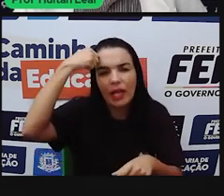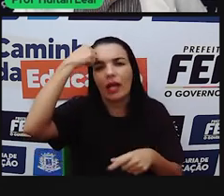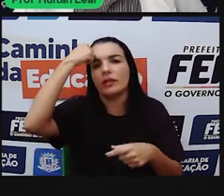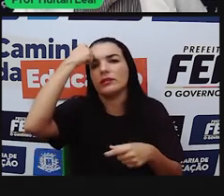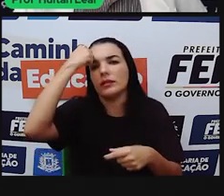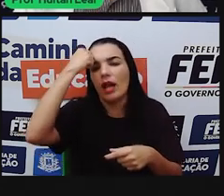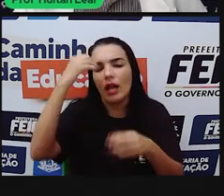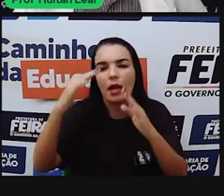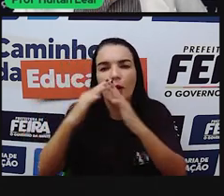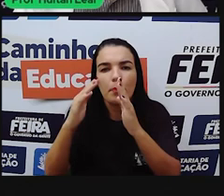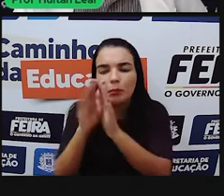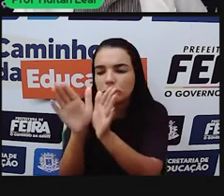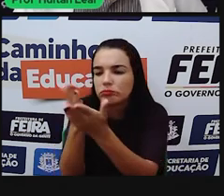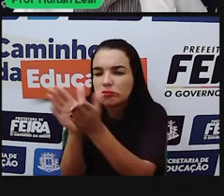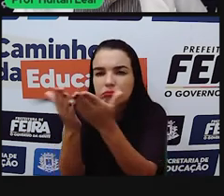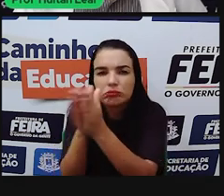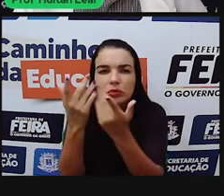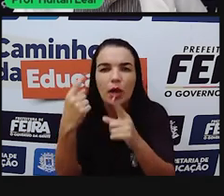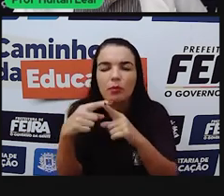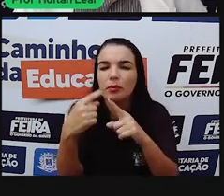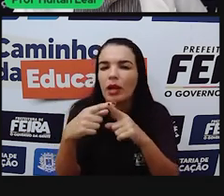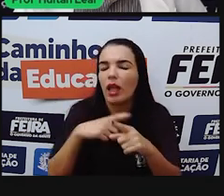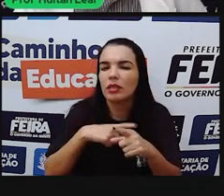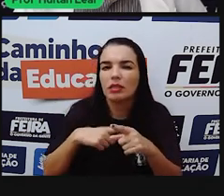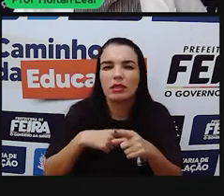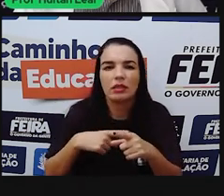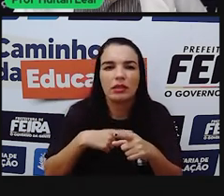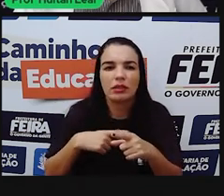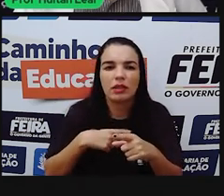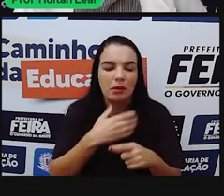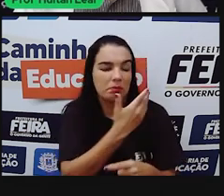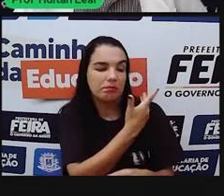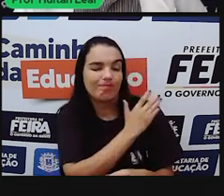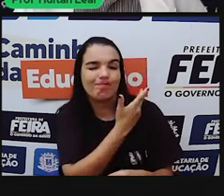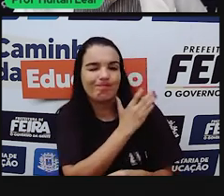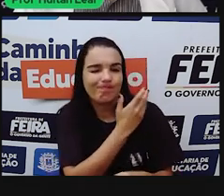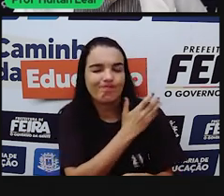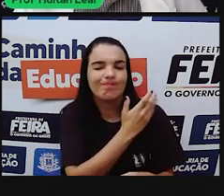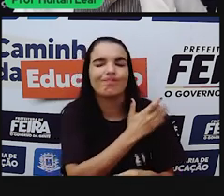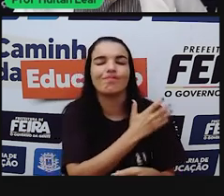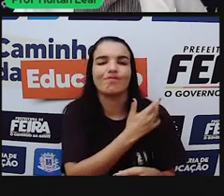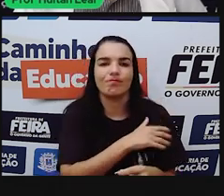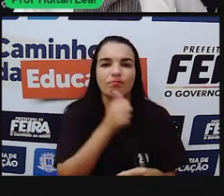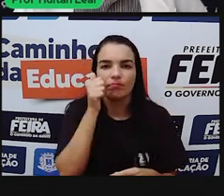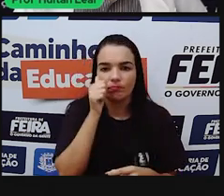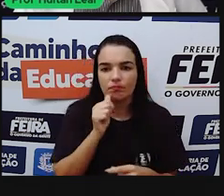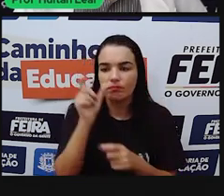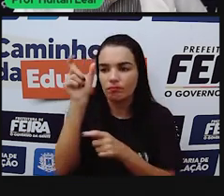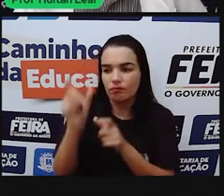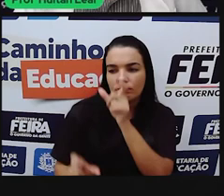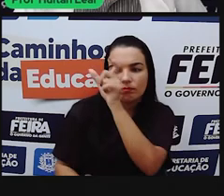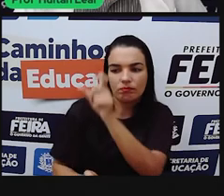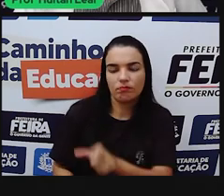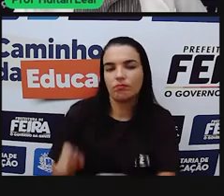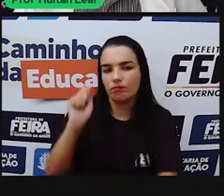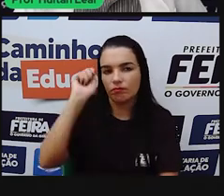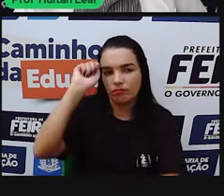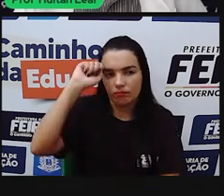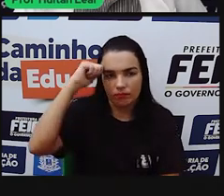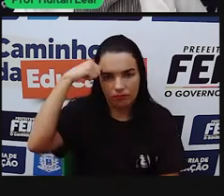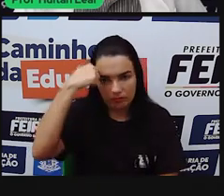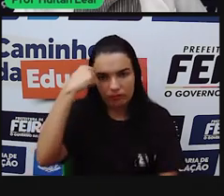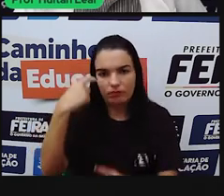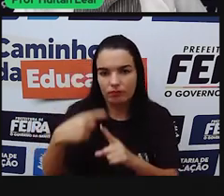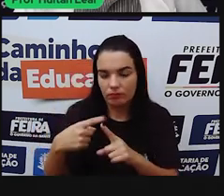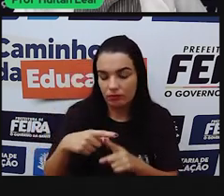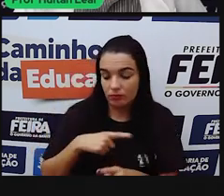como é discriminada, né? Como é tão forte o preconceito para com essa mulher. Se a mulher